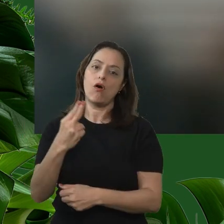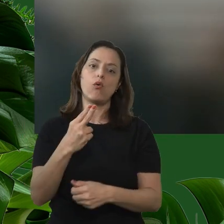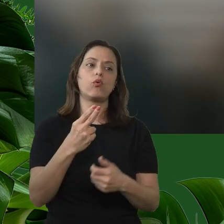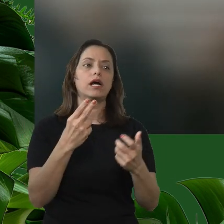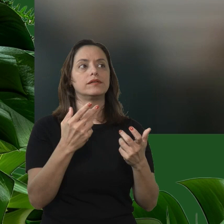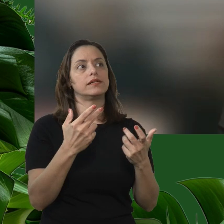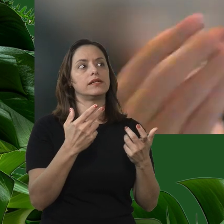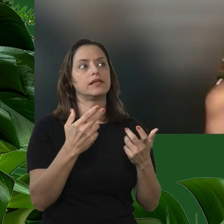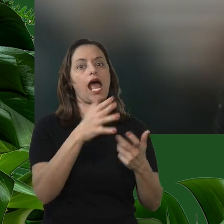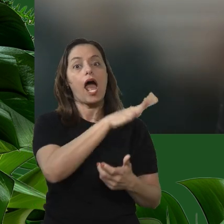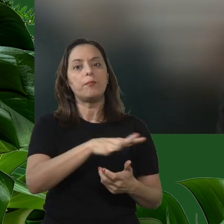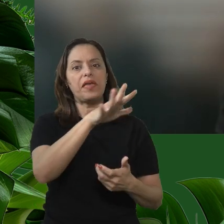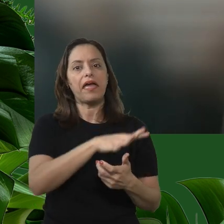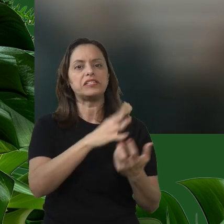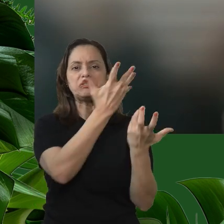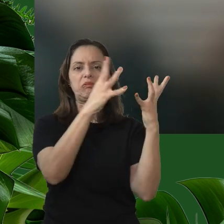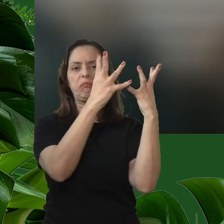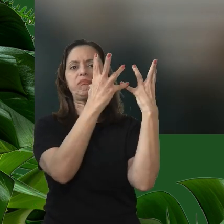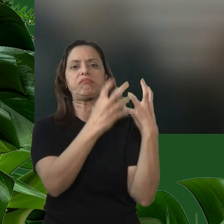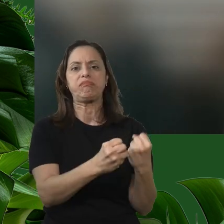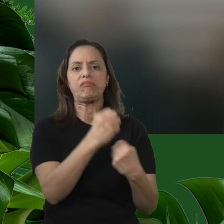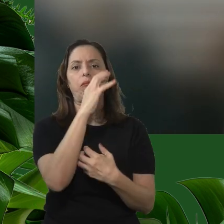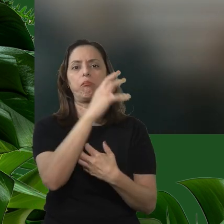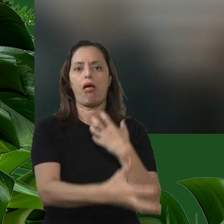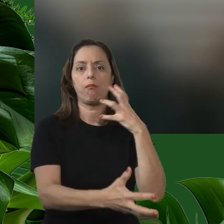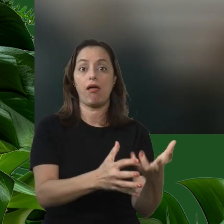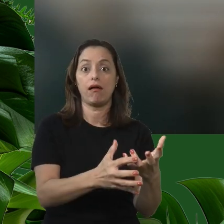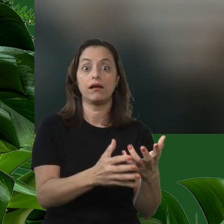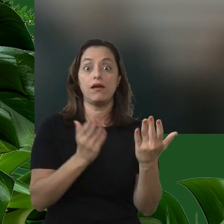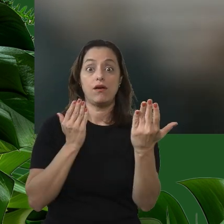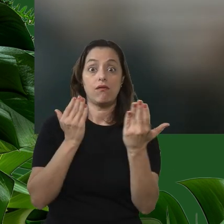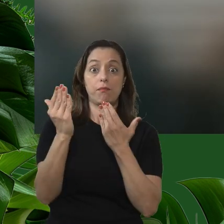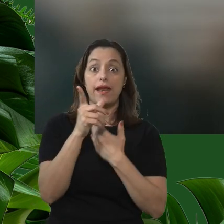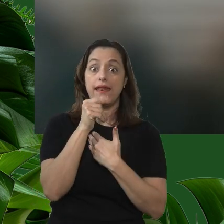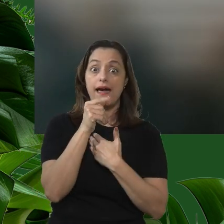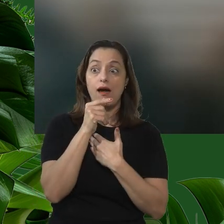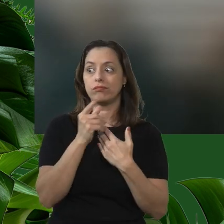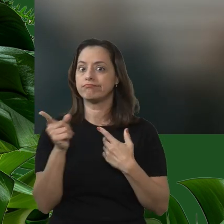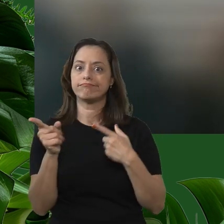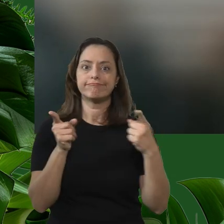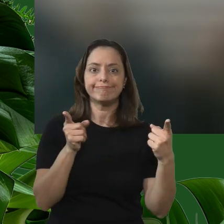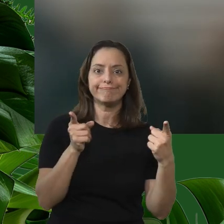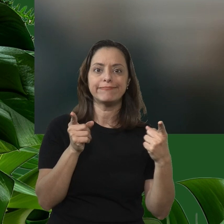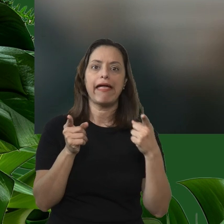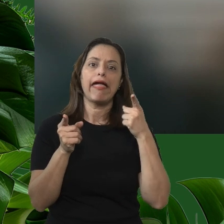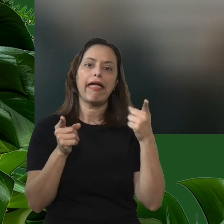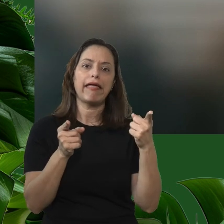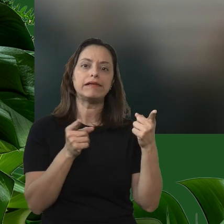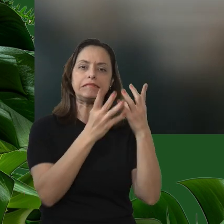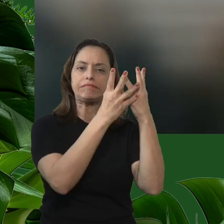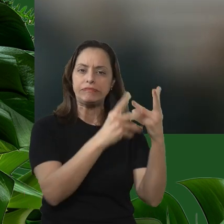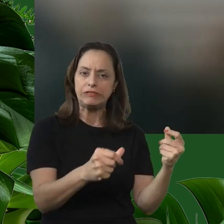ambientes naturais, não, ambientes degradados que eram naturais no passado, a gente vai ver que tem uma quantidade muito menor de água presente nos